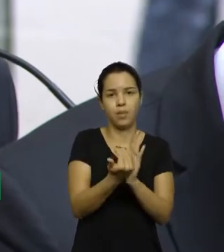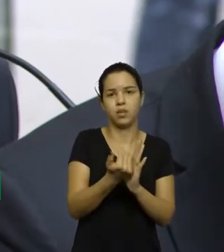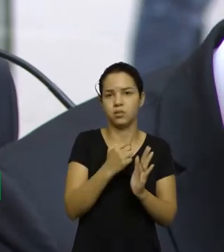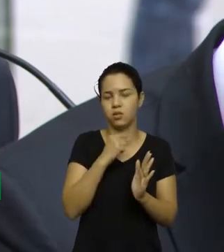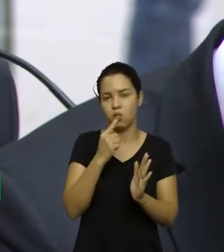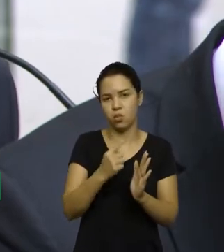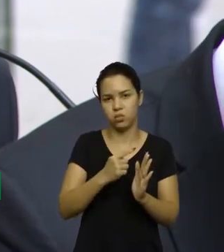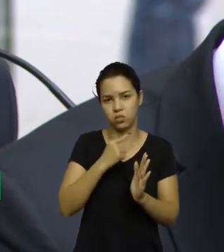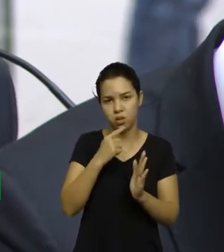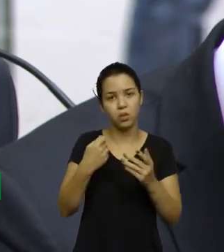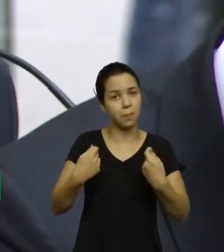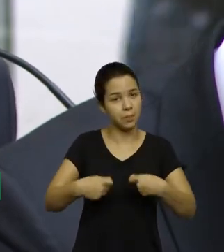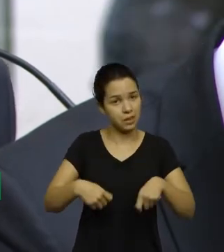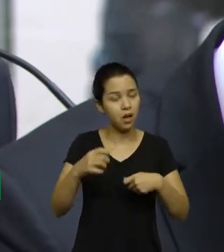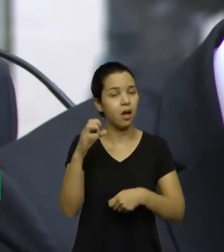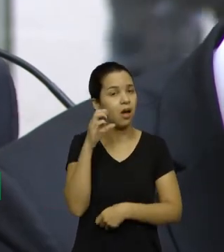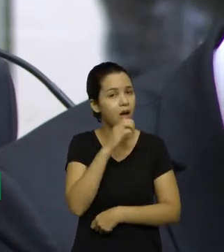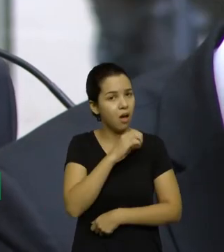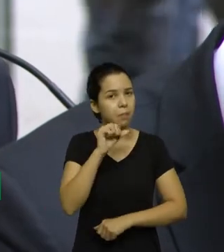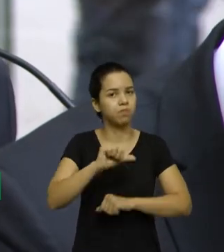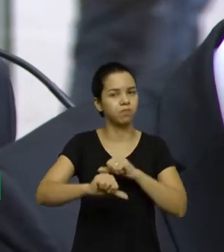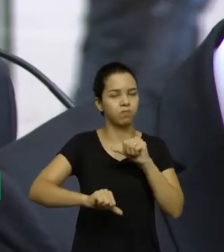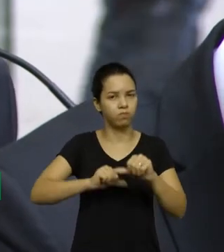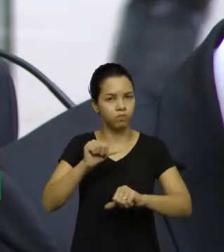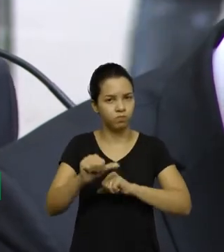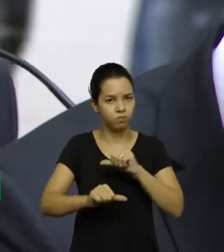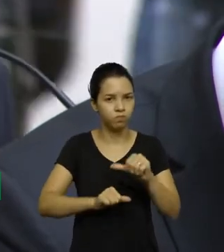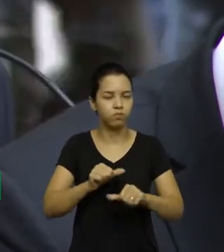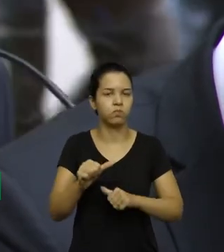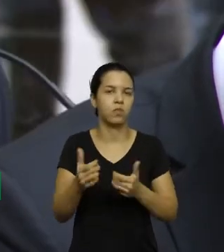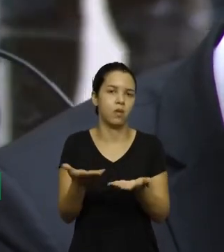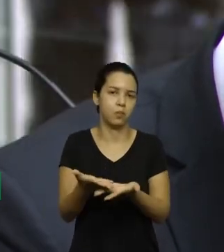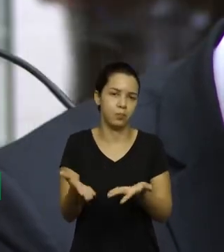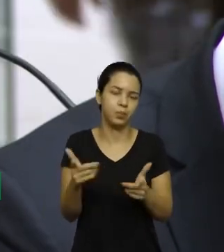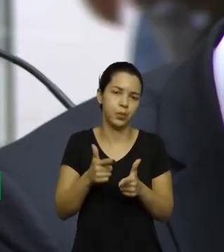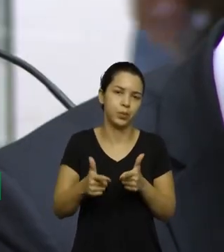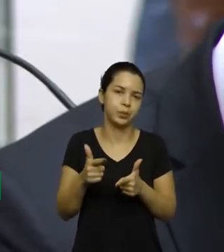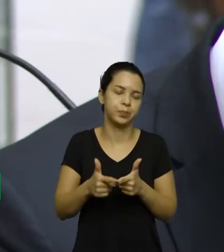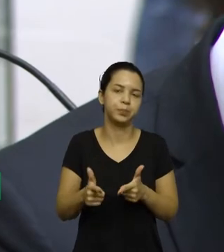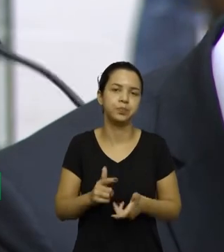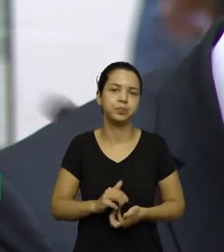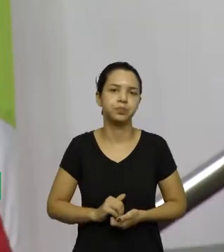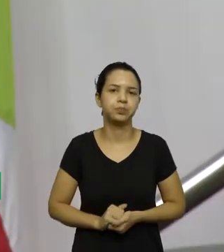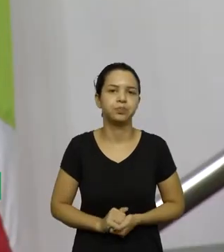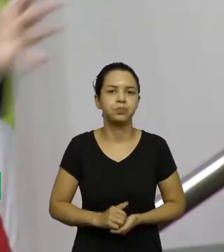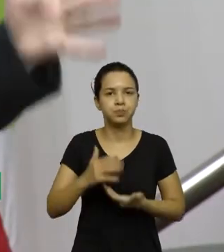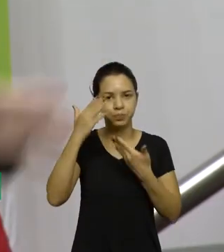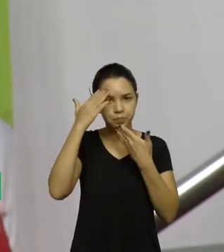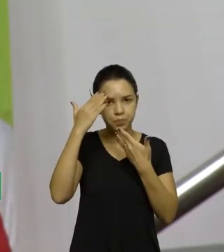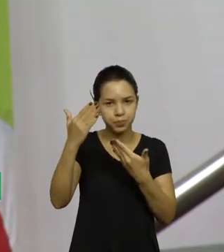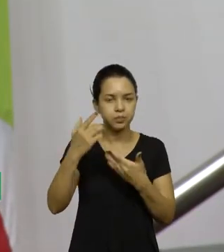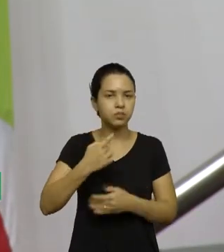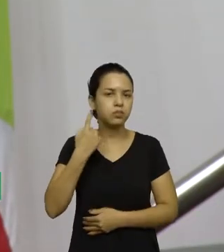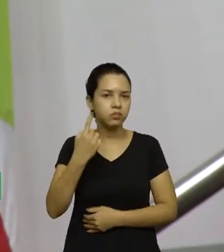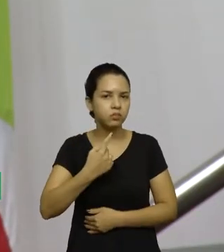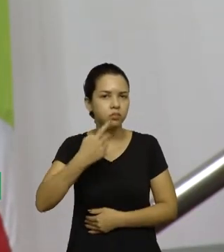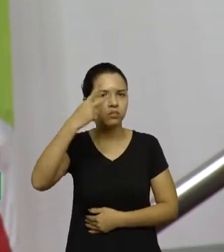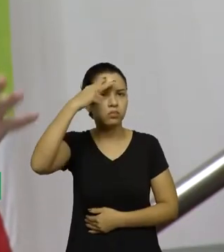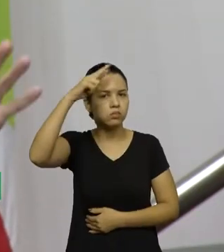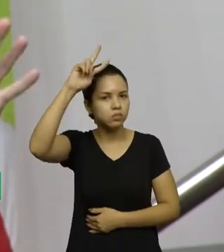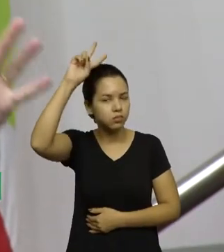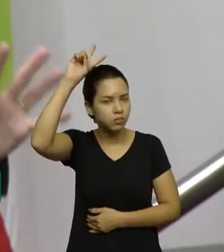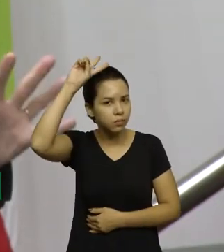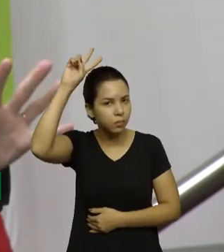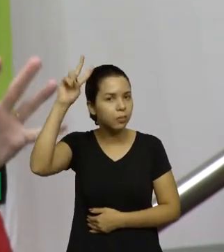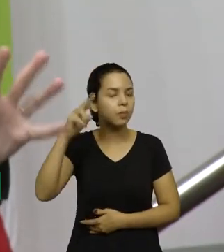tem que ser feito rapidamente para a gente consertar essa situação. Obrigado. Obrigado, deputado Vicente. Presidente, obrigado pelo tempo extra.